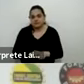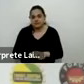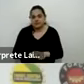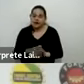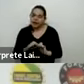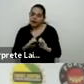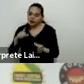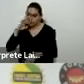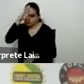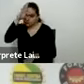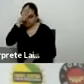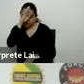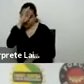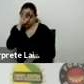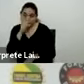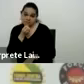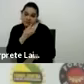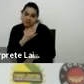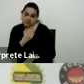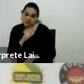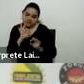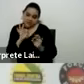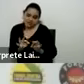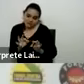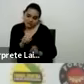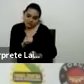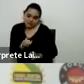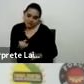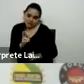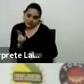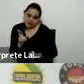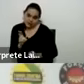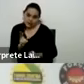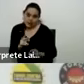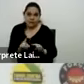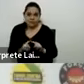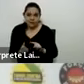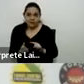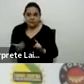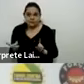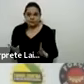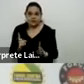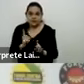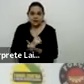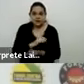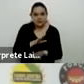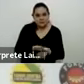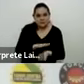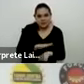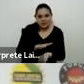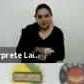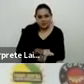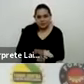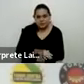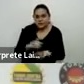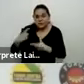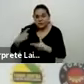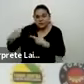continuar talvez com os 600, porque ele quer continuar subindo. Ao mesmo tempo que fica toda uma guerra